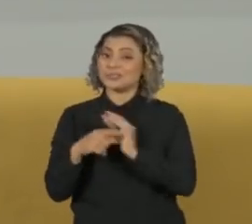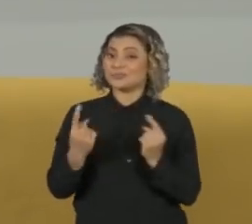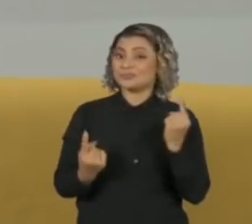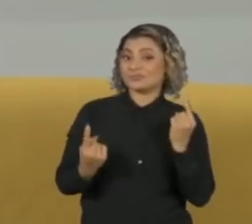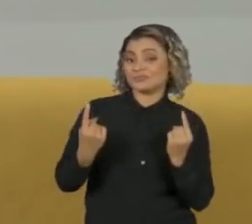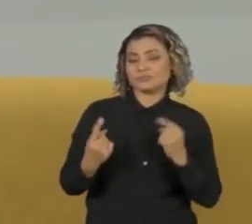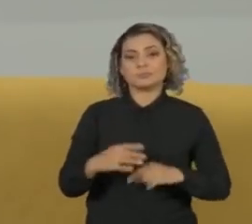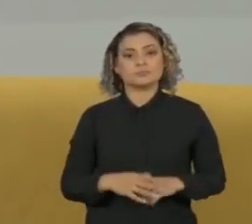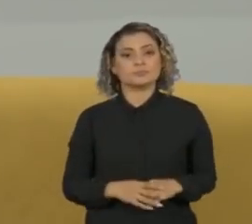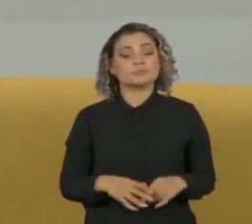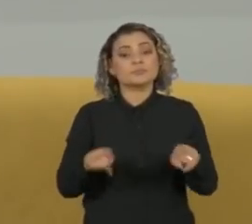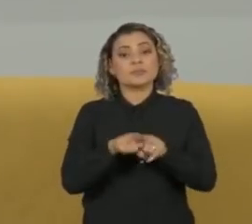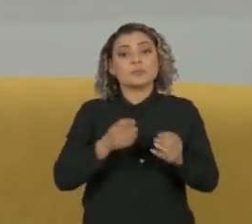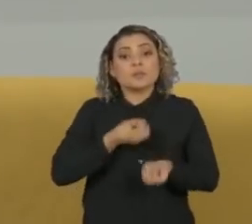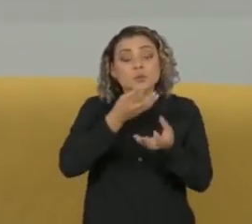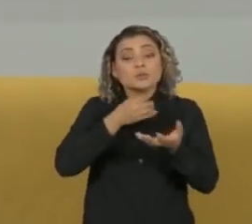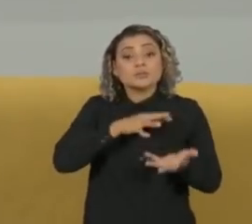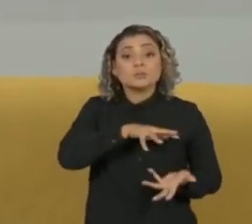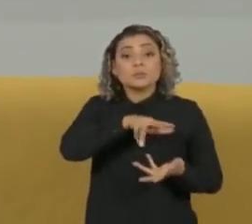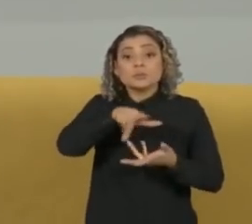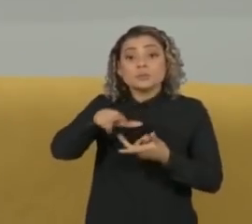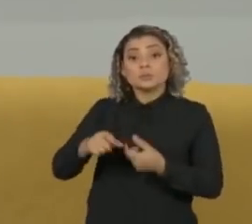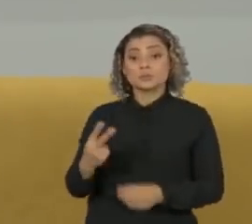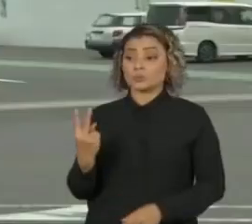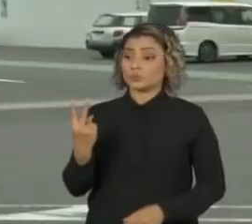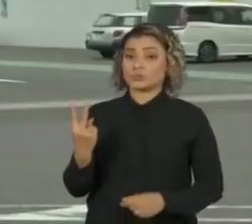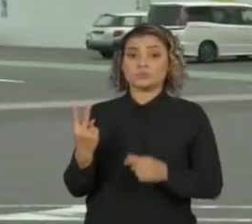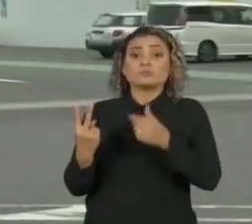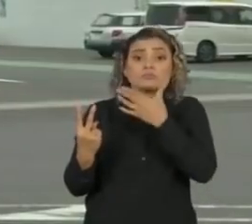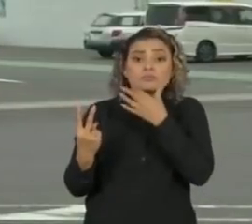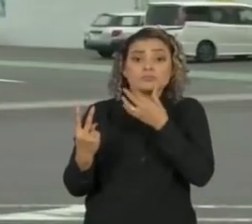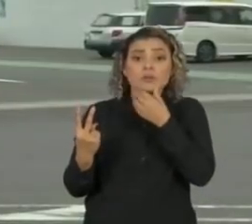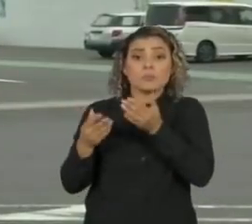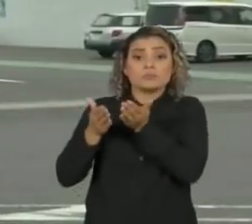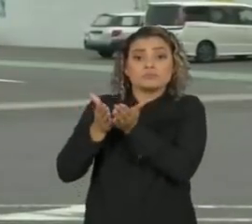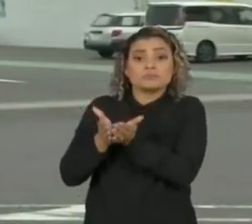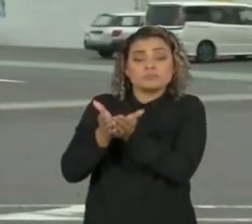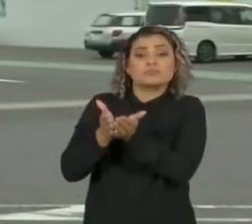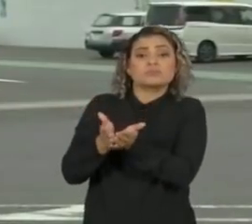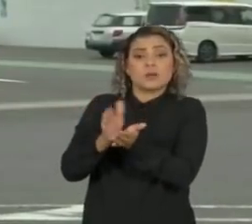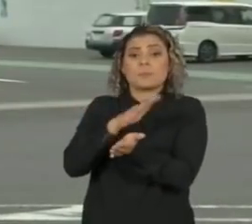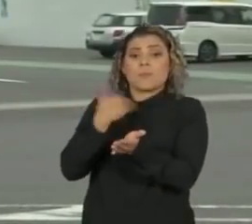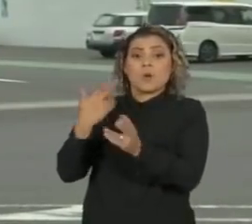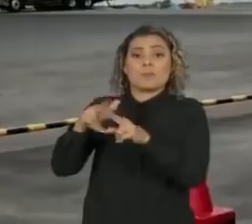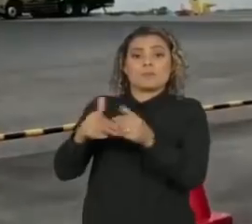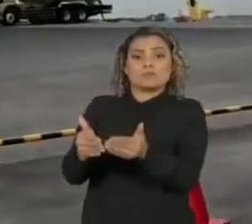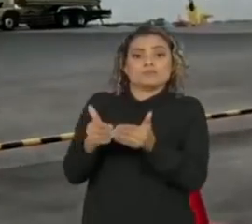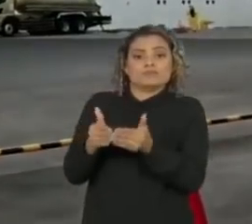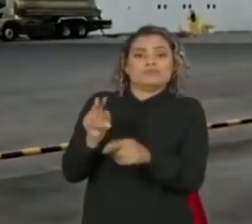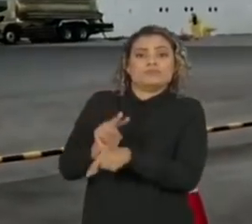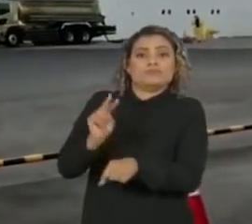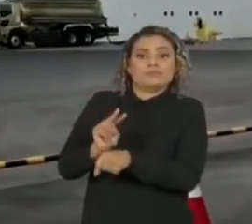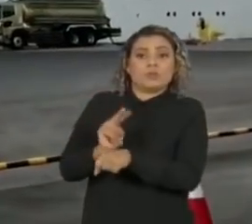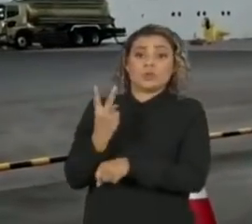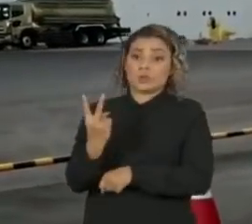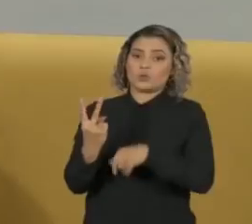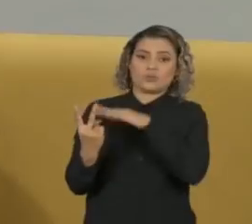Nas notícias internacionais, morrem 2 passageiros de navio atracado no Japão que está em quarentena por causa do